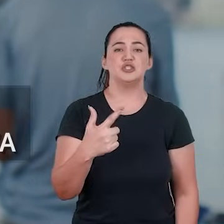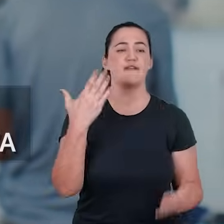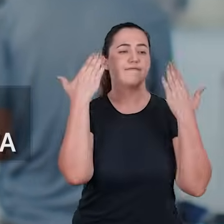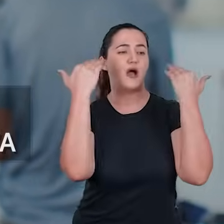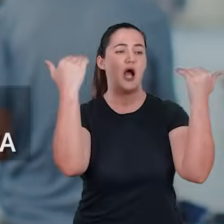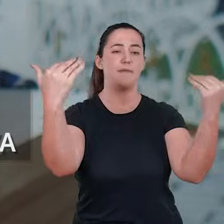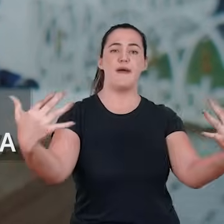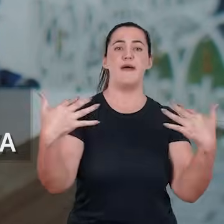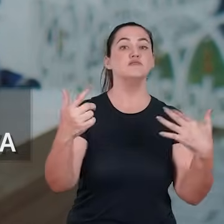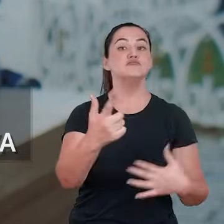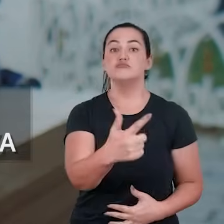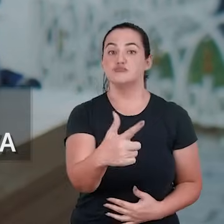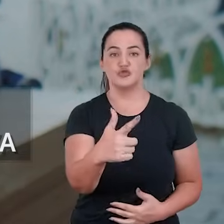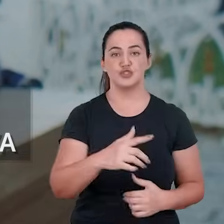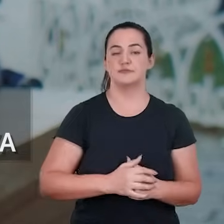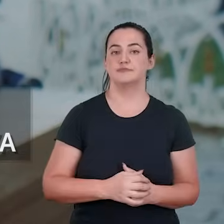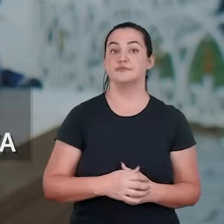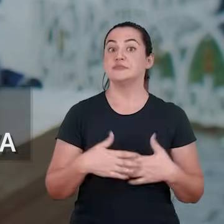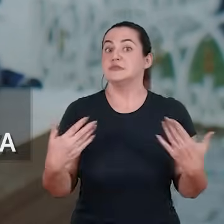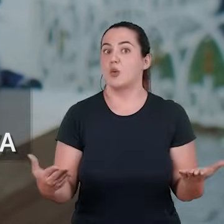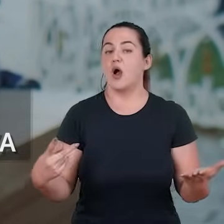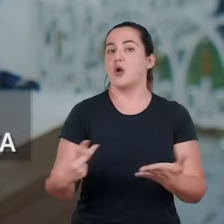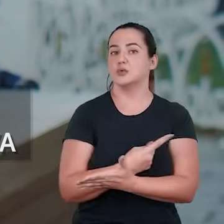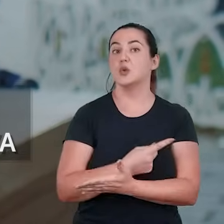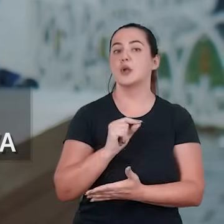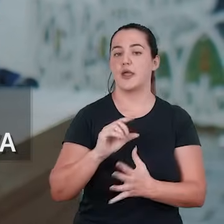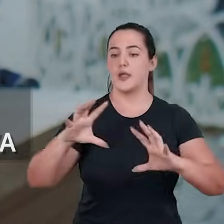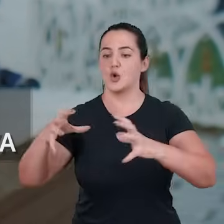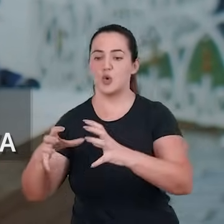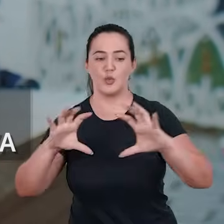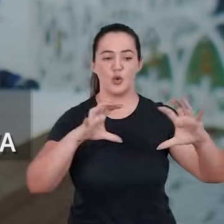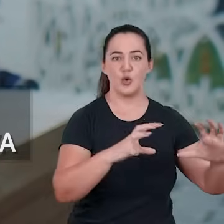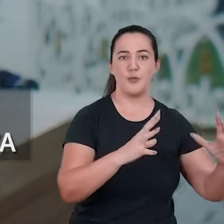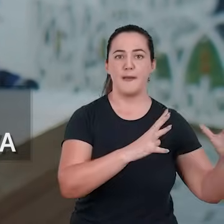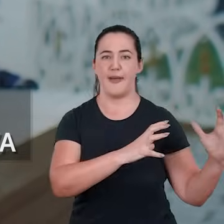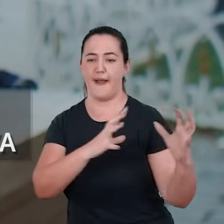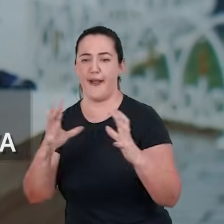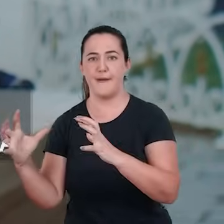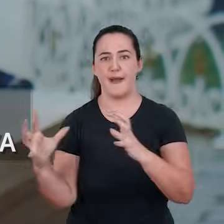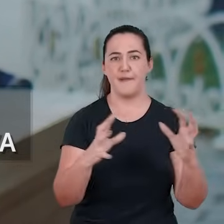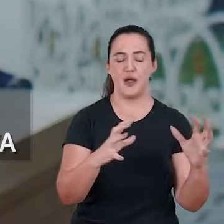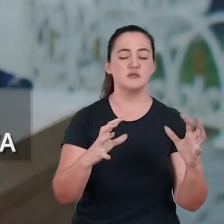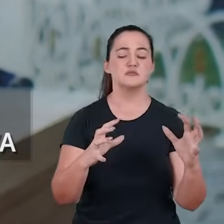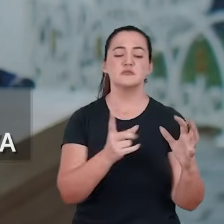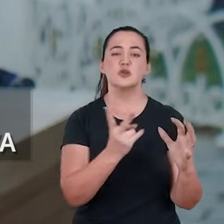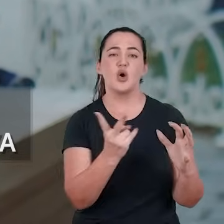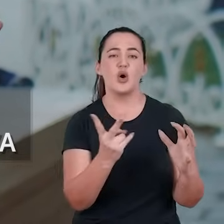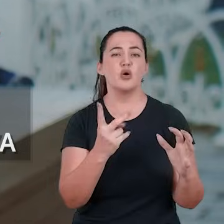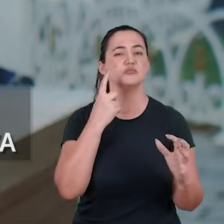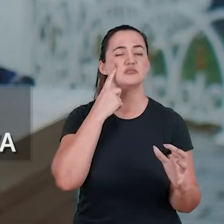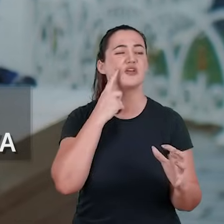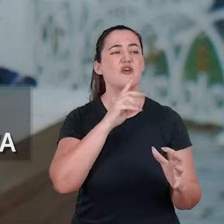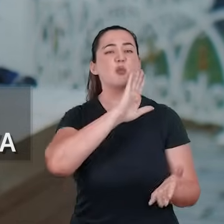entre as pessoas. Então, naquela situação toda, começou uma briga pela figura do imperador. Alguns queriam